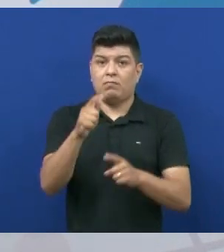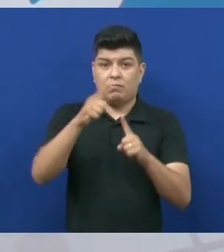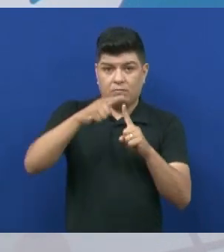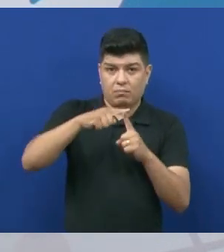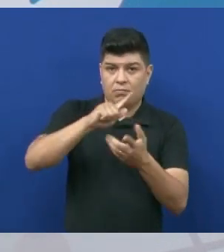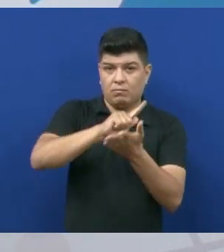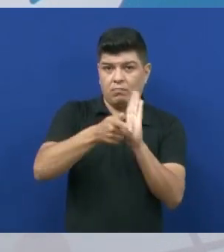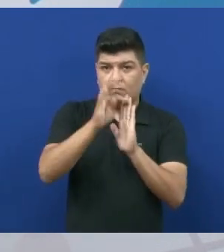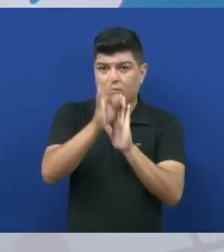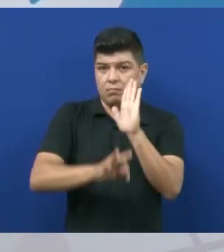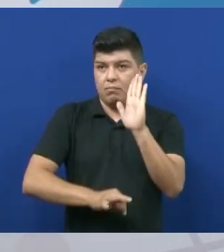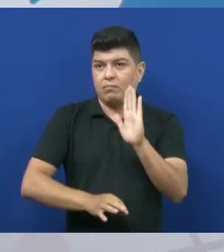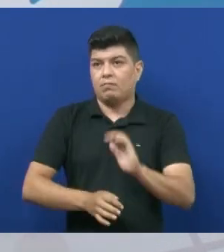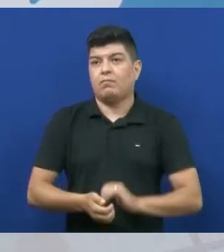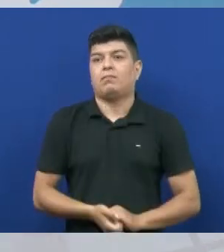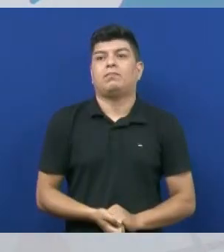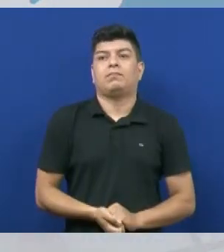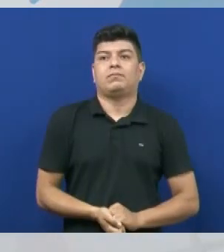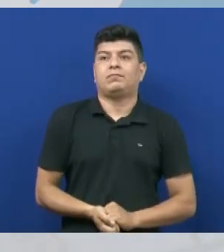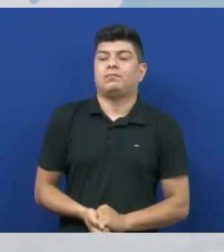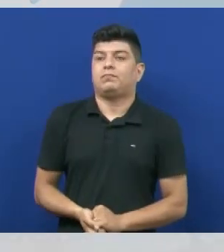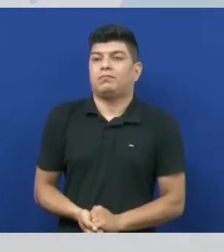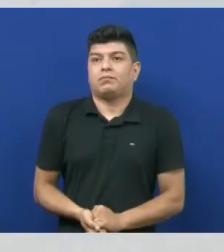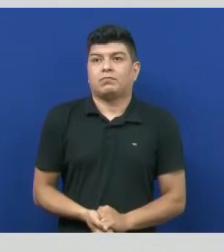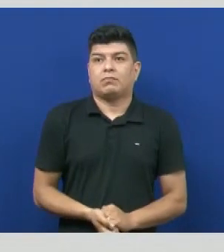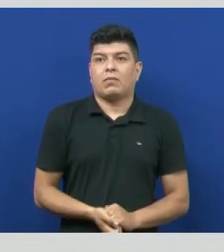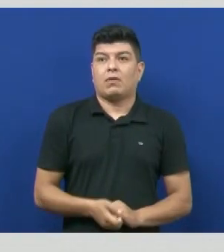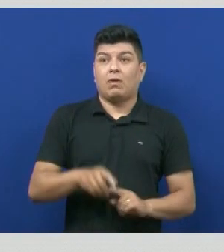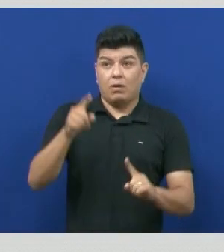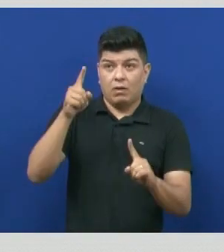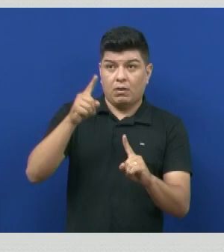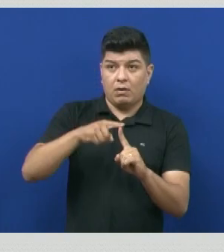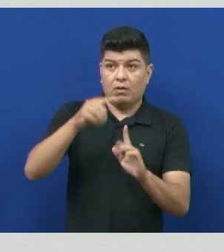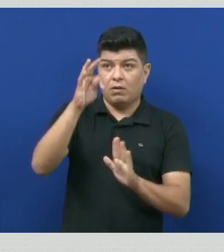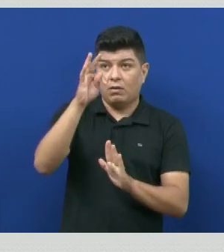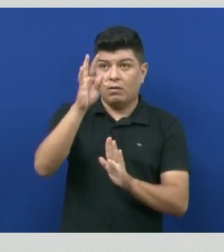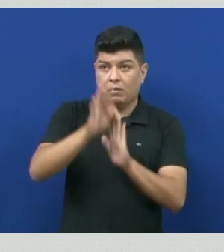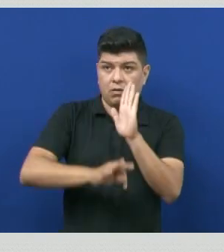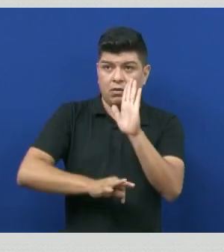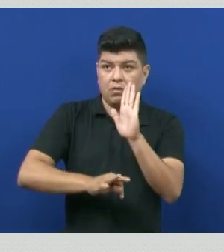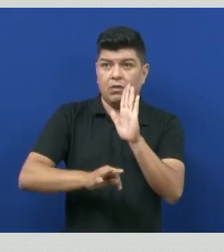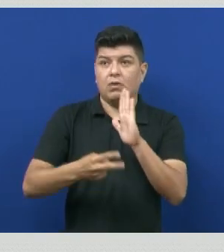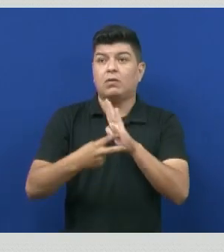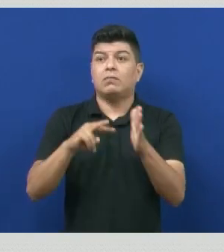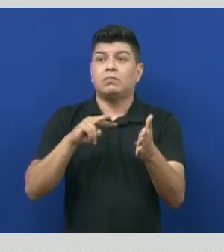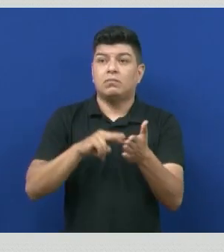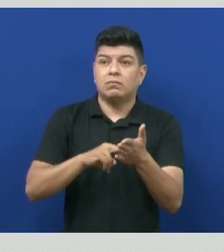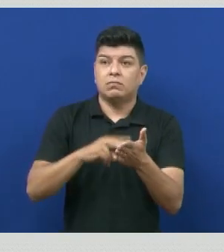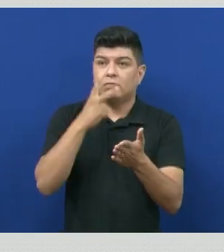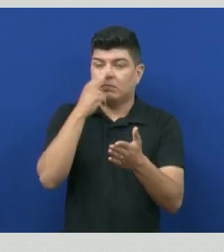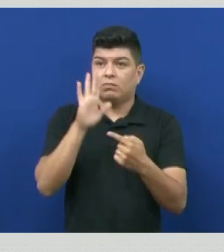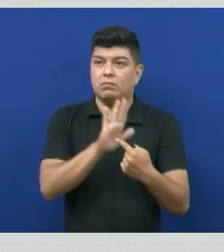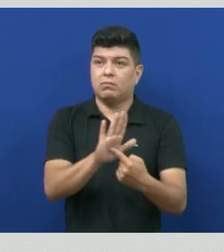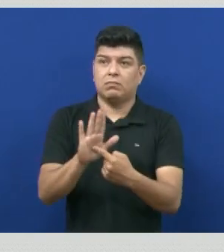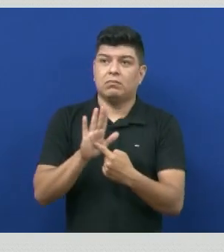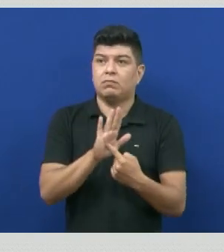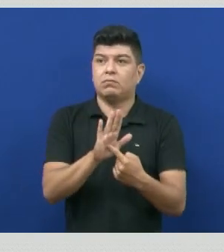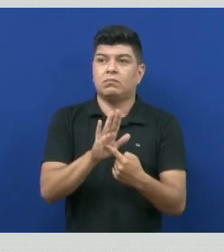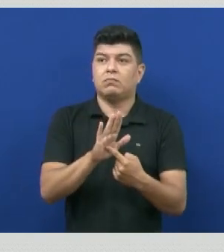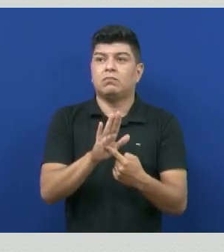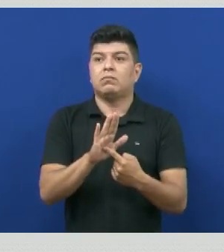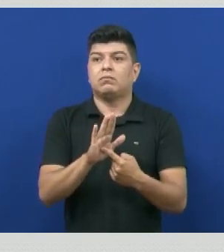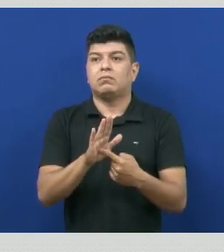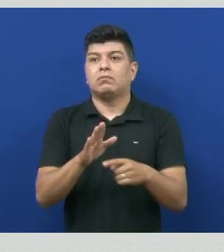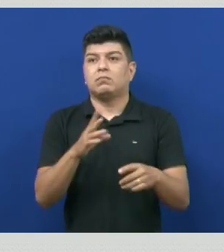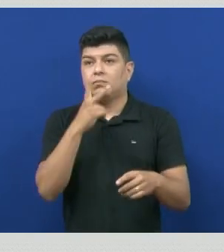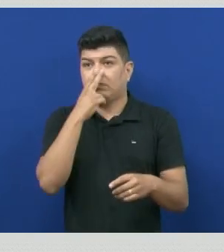e gênero textual. Os tipos textuais configuram-se como modelos fixos e abrangentes.